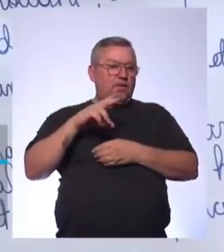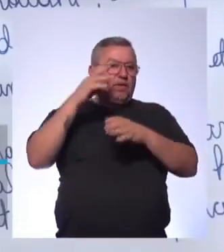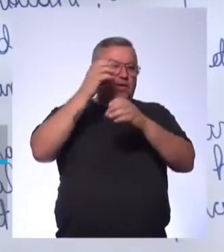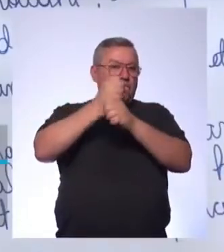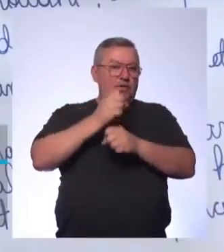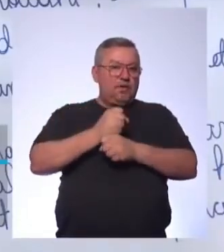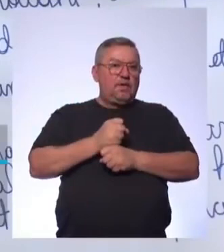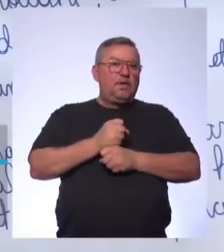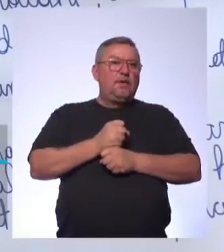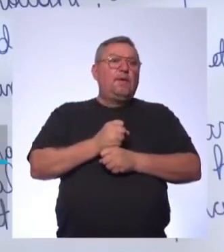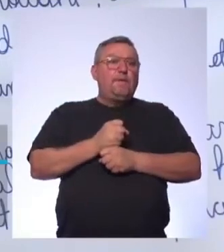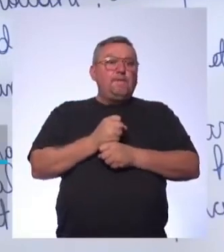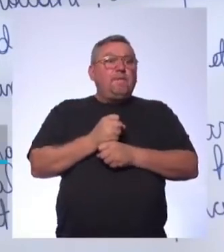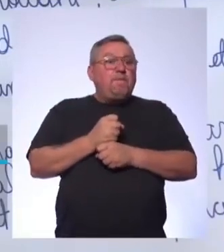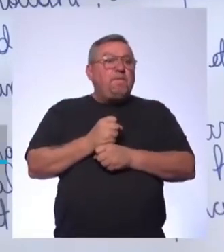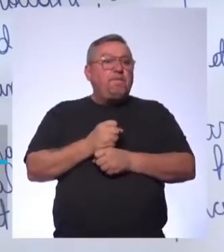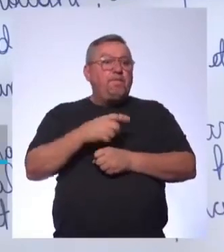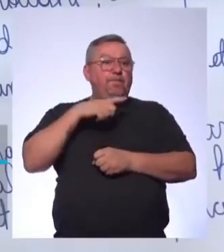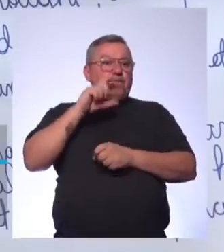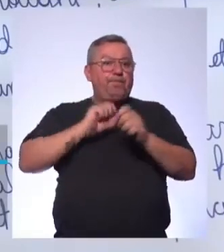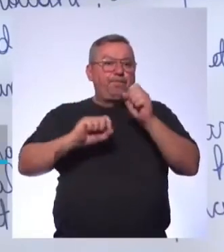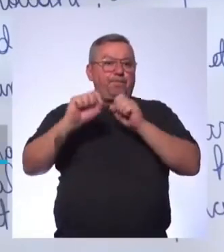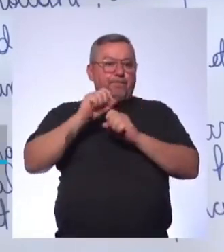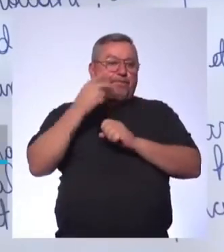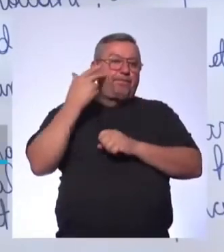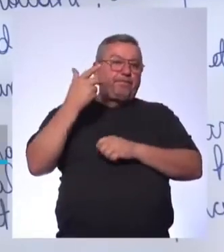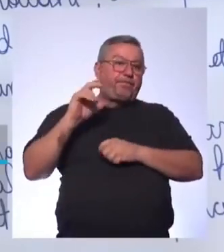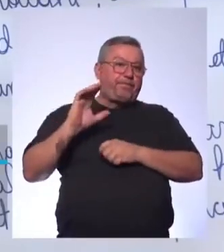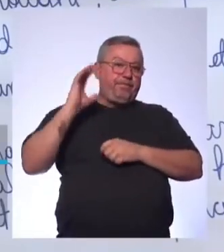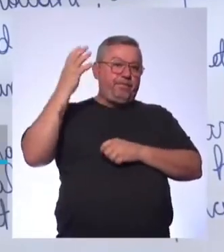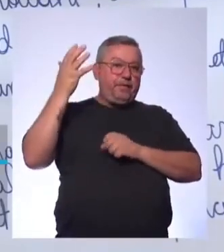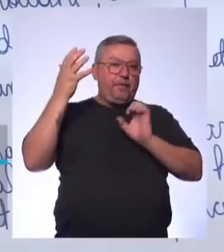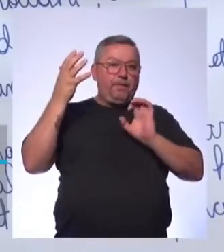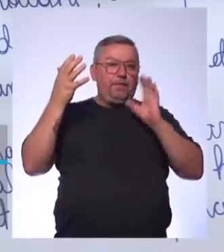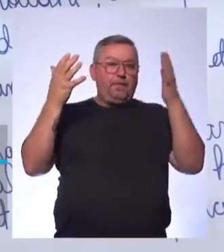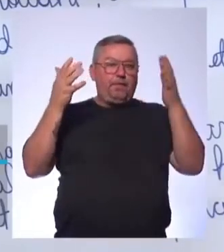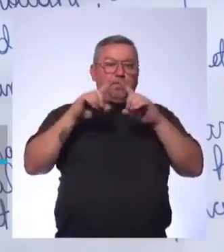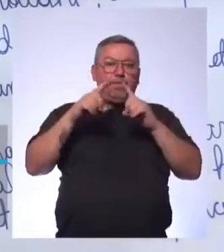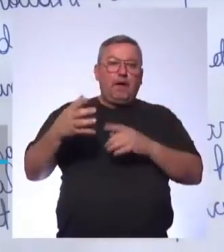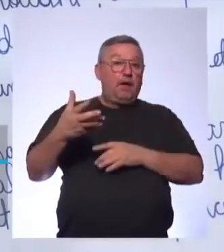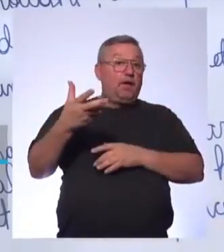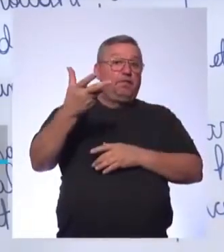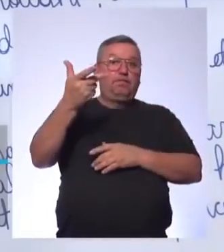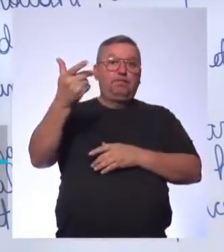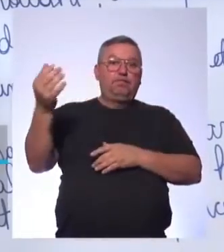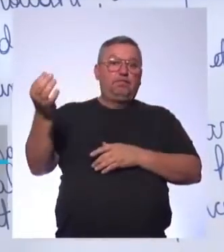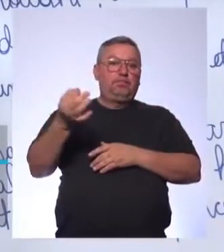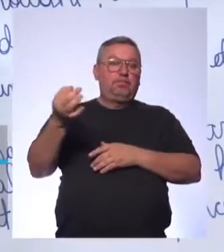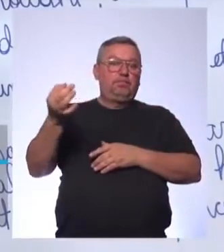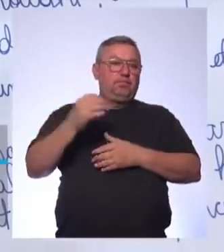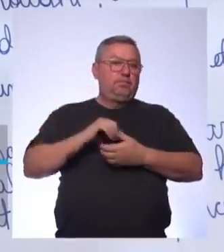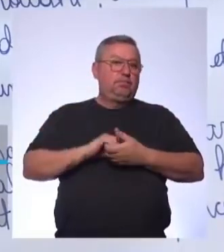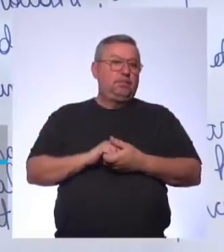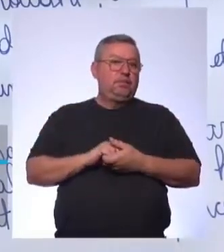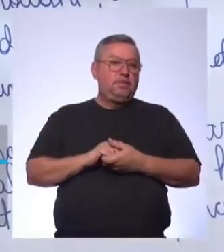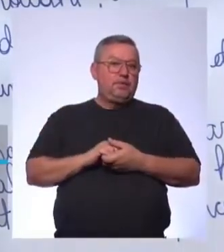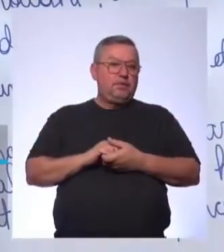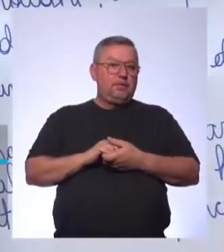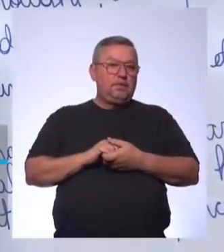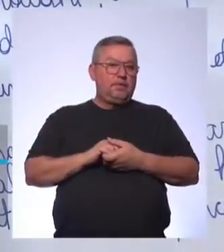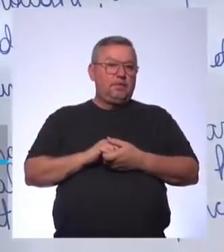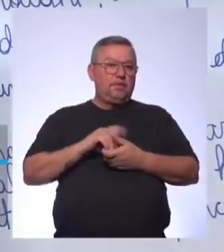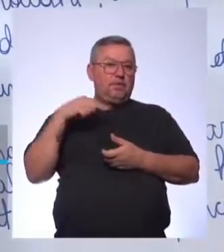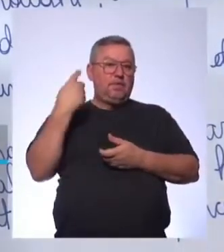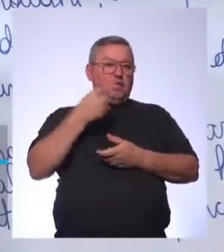I think a tropical cyclone is a natural event. Wonderful, maravilhoso. Tá? Então, o que nós vamos